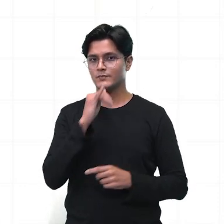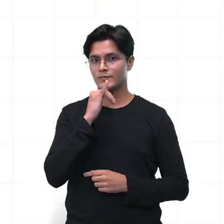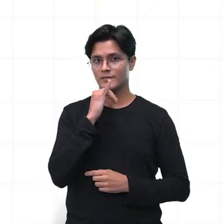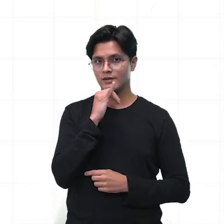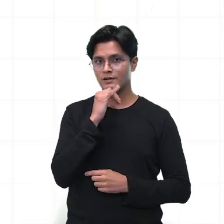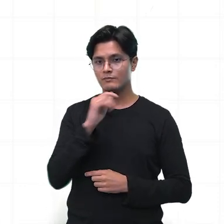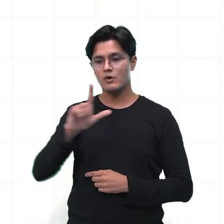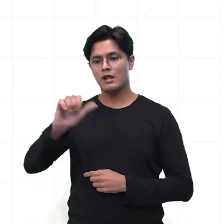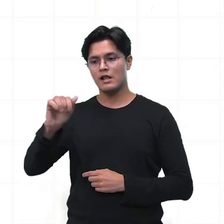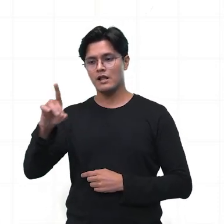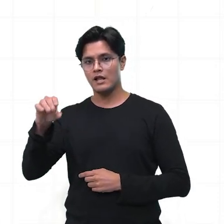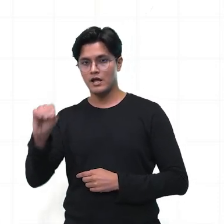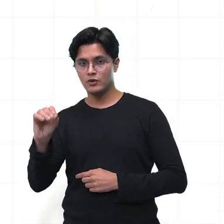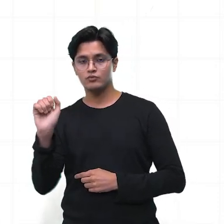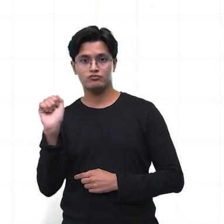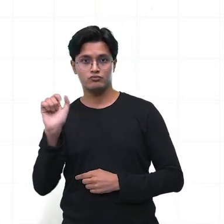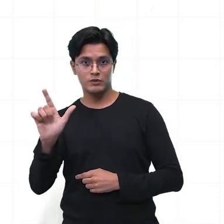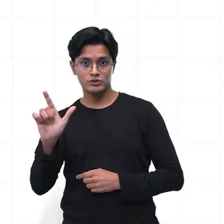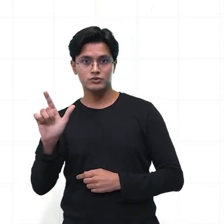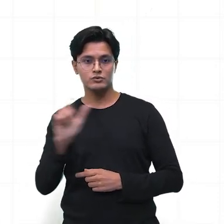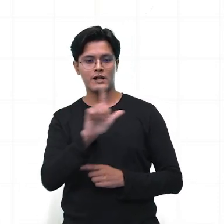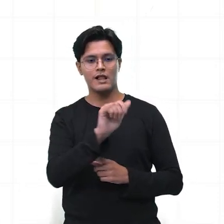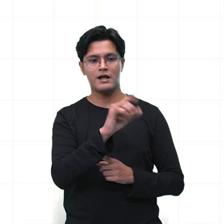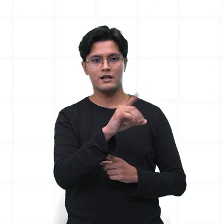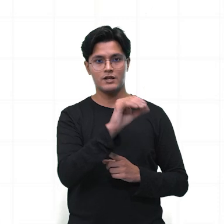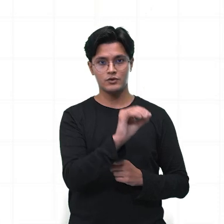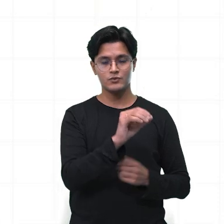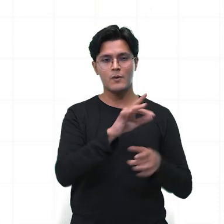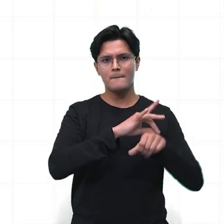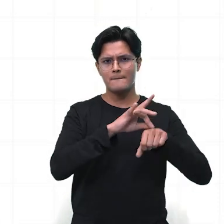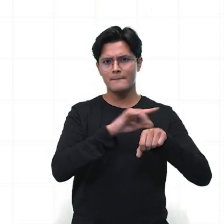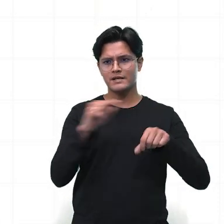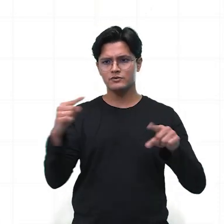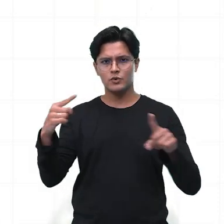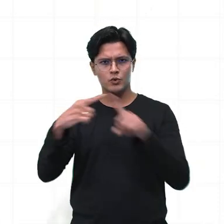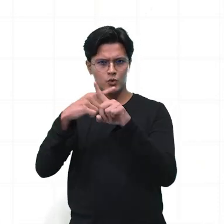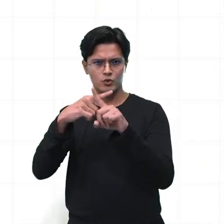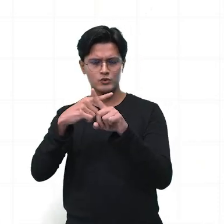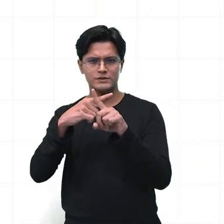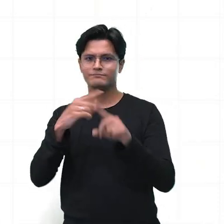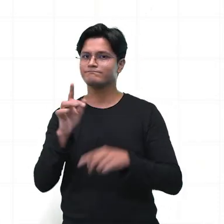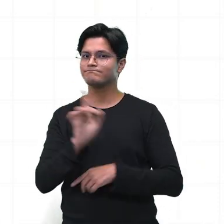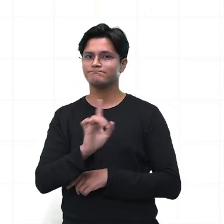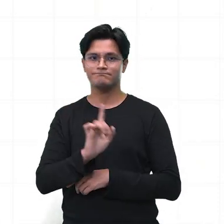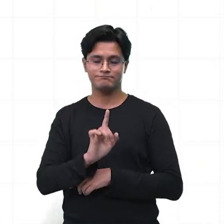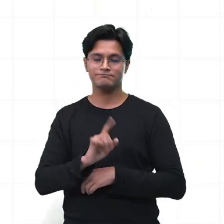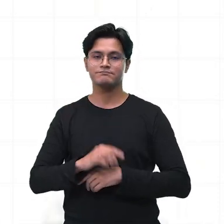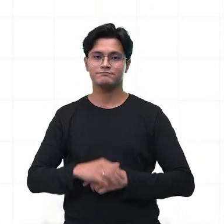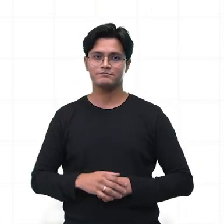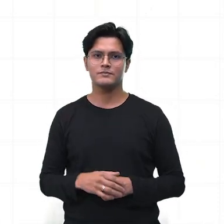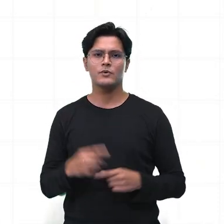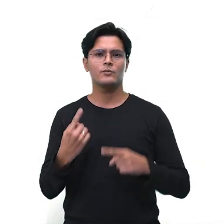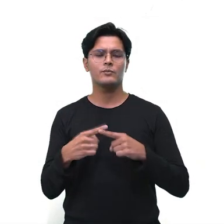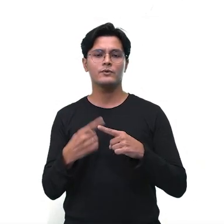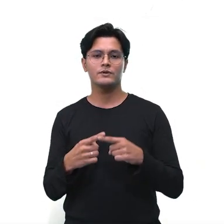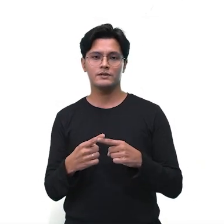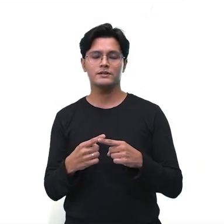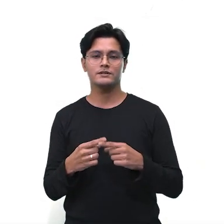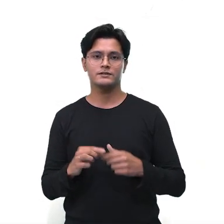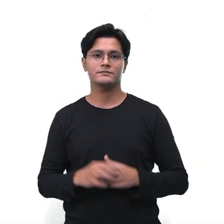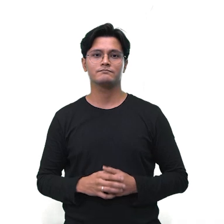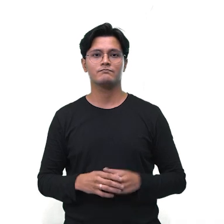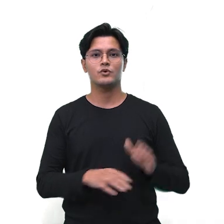esse outro lado aqui em preto, né? Não há um cruzamento, eles não se interceptam. Por quê? Porque